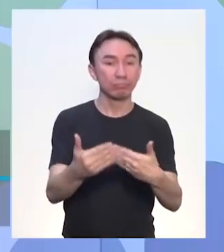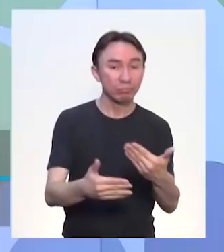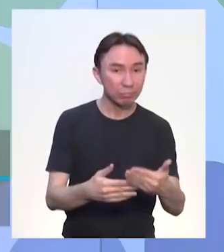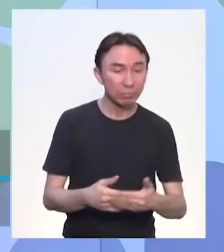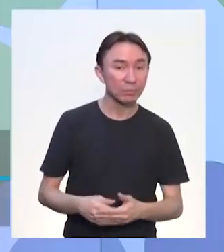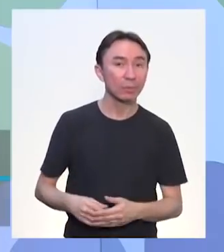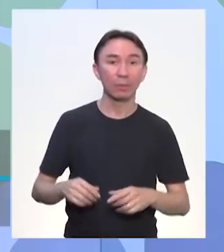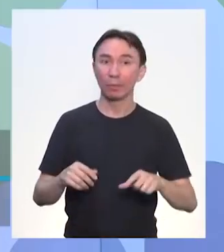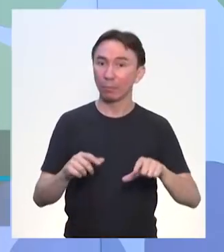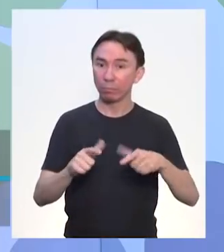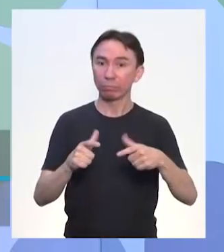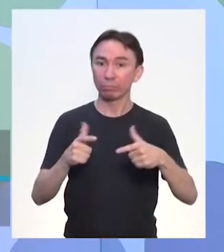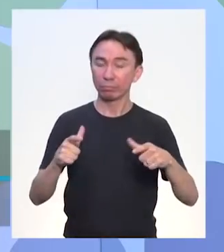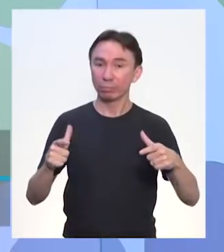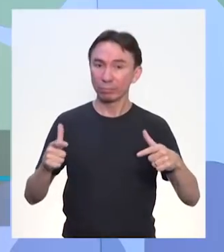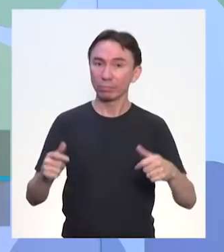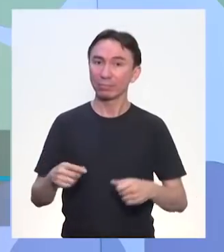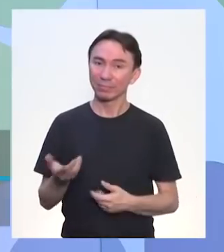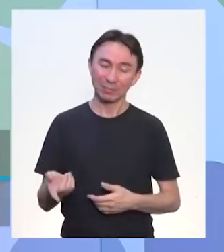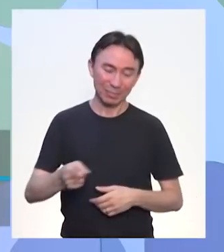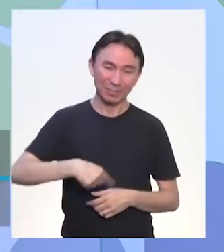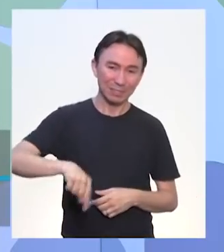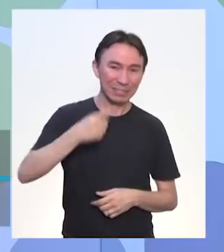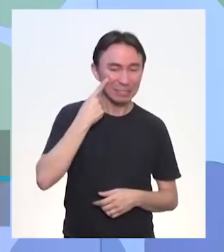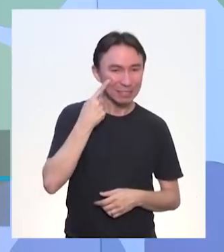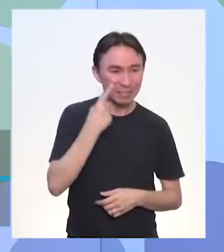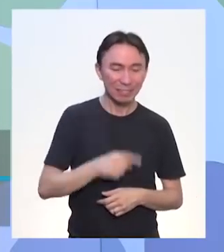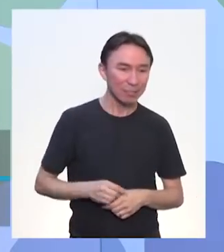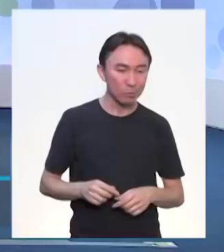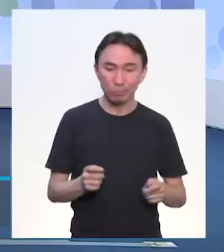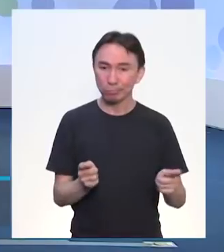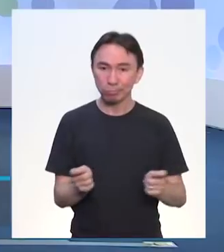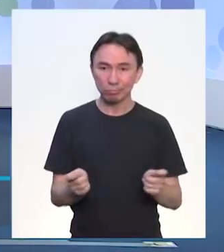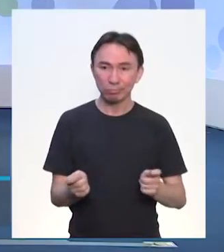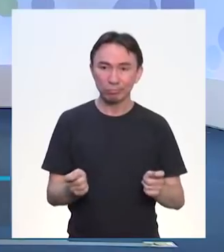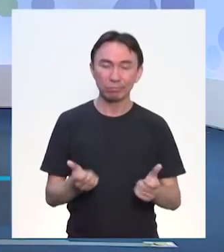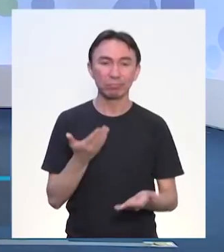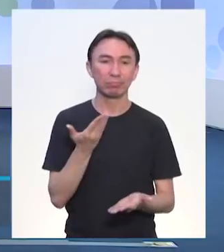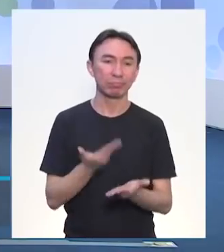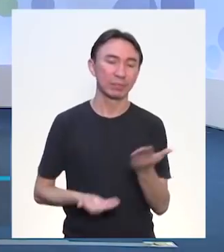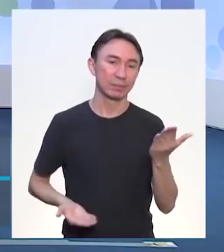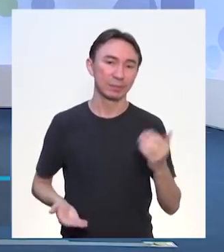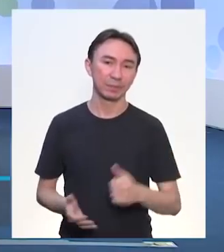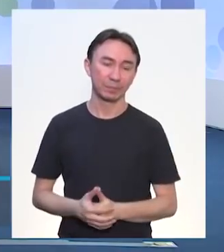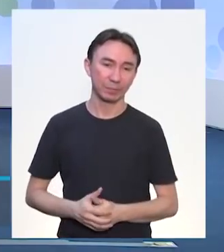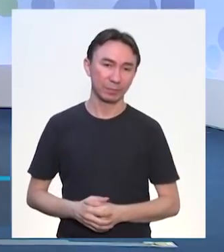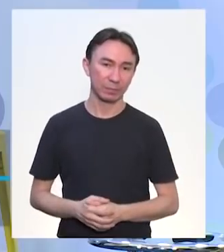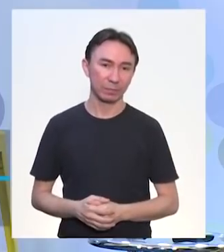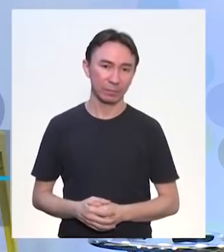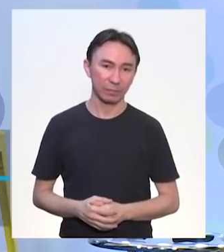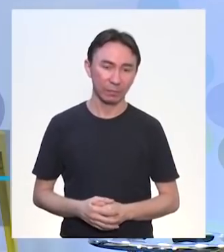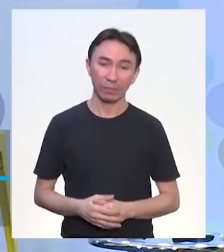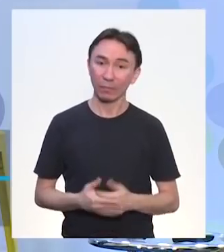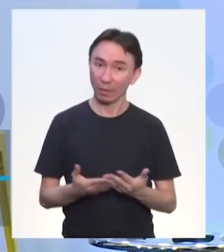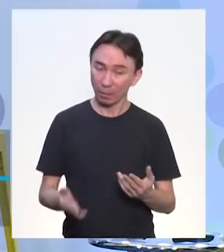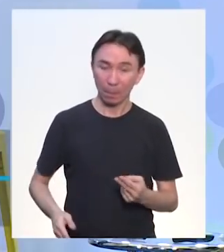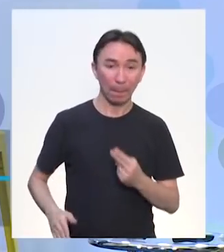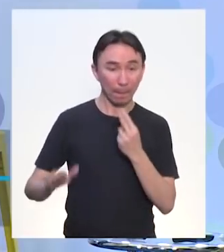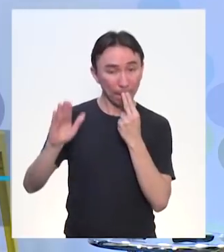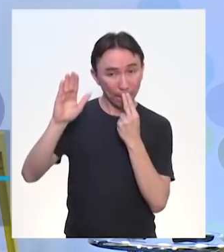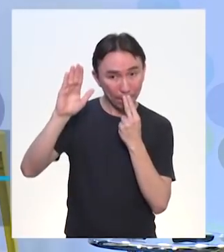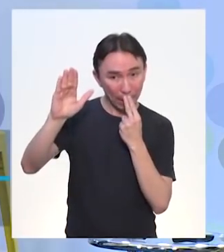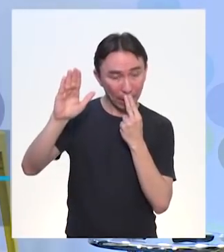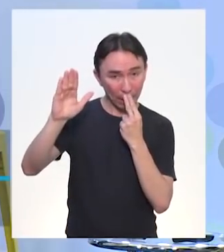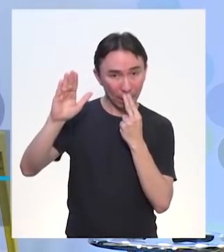crescendo, e quando a gente vai ver, já perdemos o controle sobre isso. Perfeito. Gente, não foi o Hitler que fundou o Partido